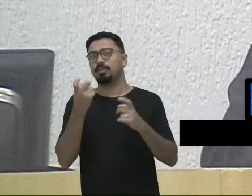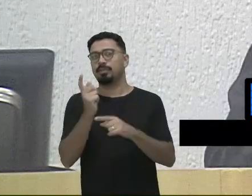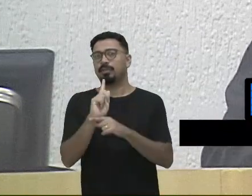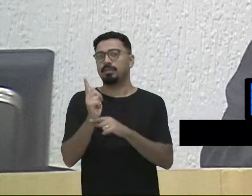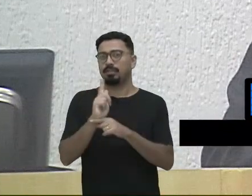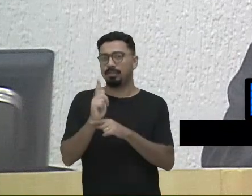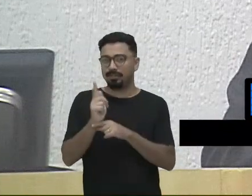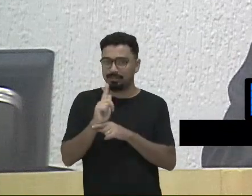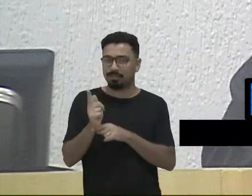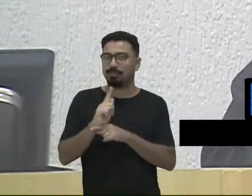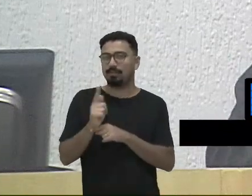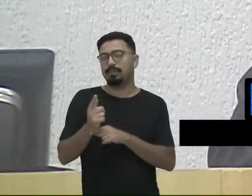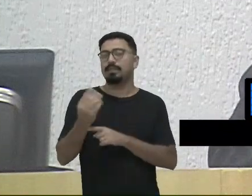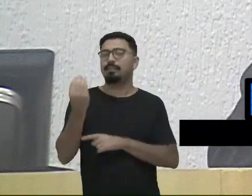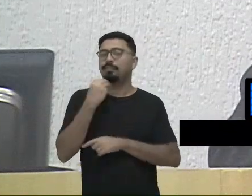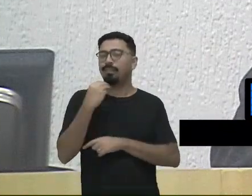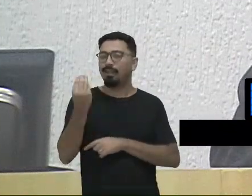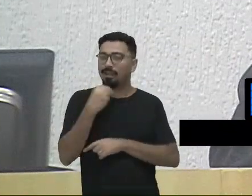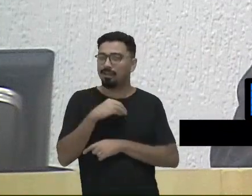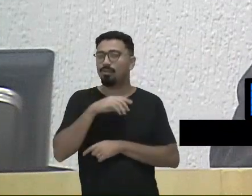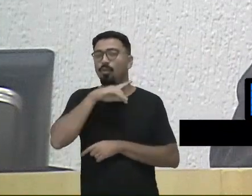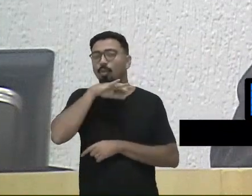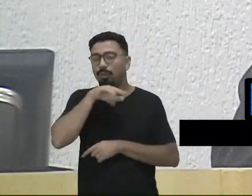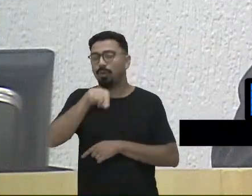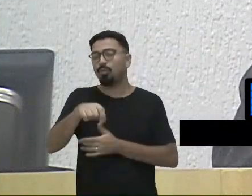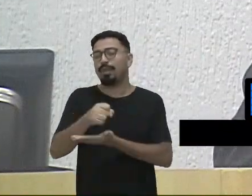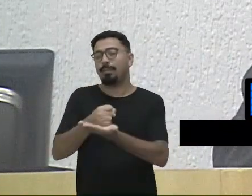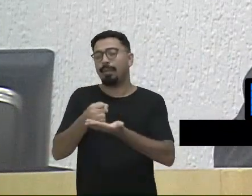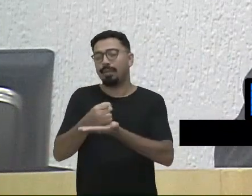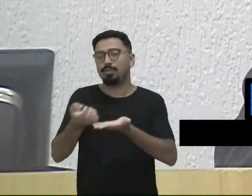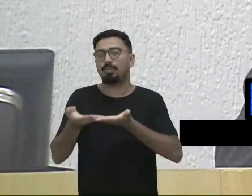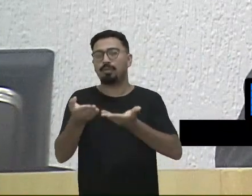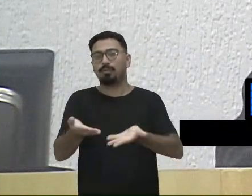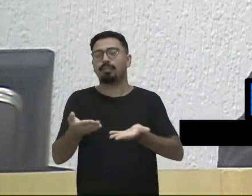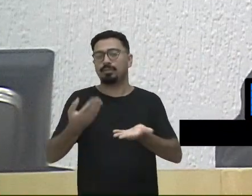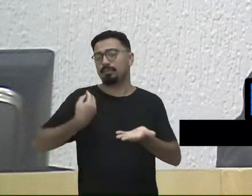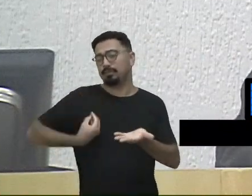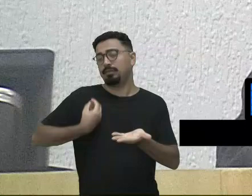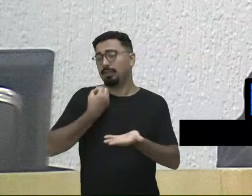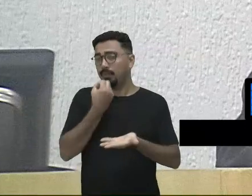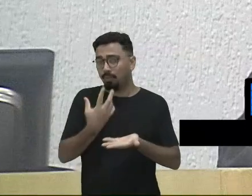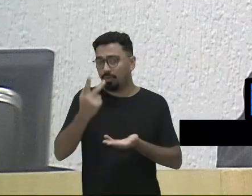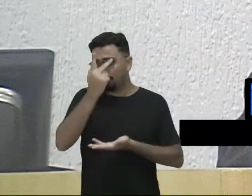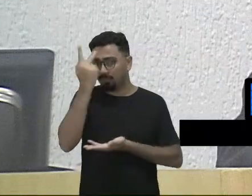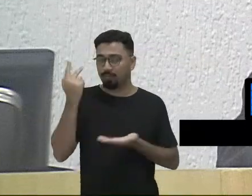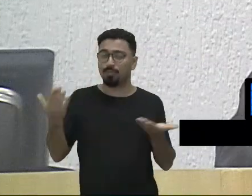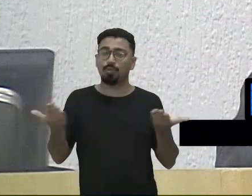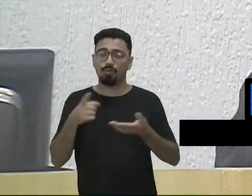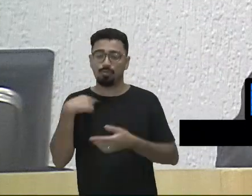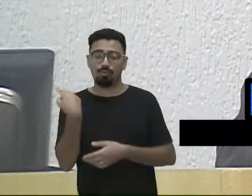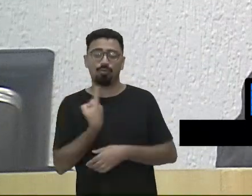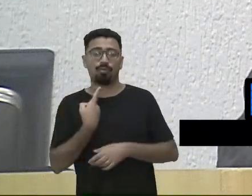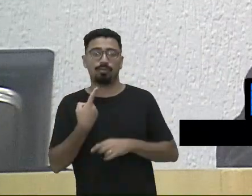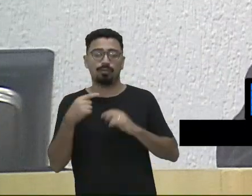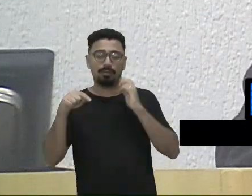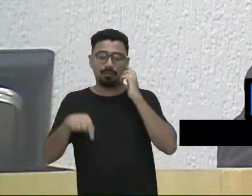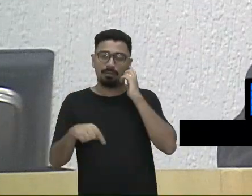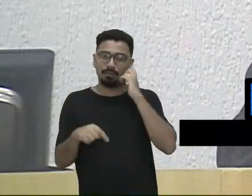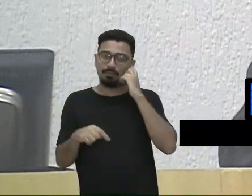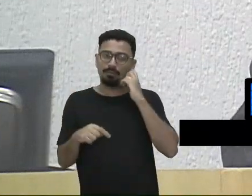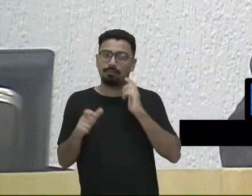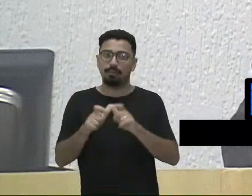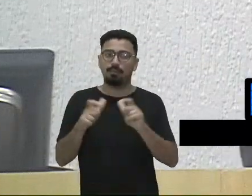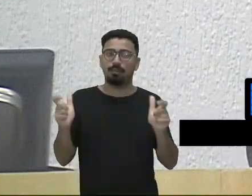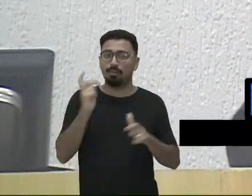é básico, no mínimo para garantir a sobrevivência das pessoas. E a gente, nós que estamos aqui nessa sala hoje, a maior parte de nós,